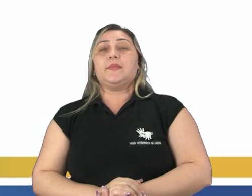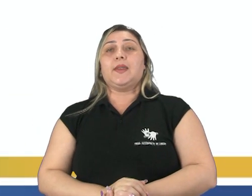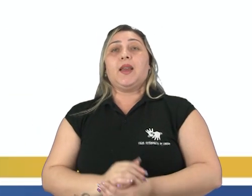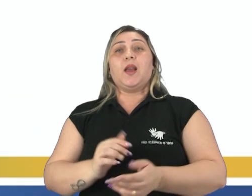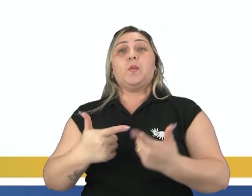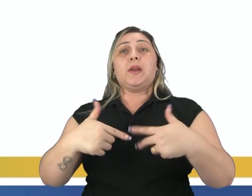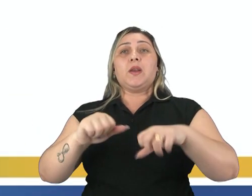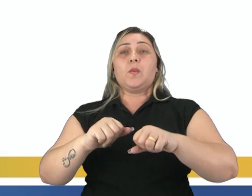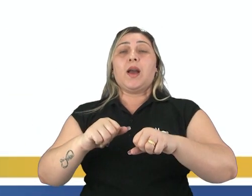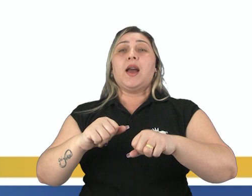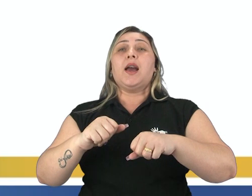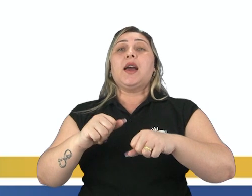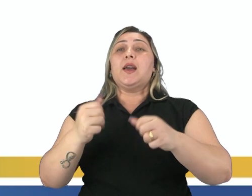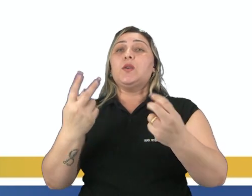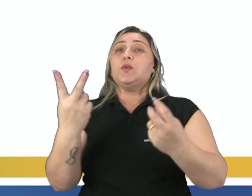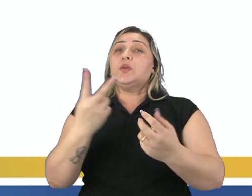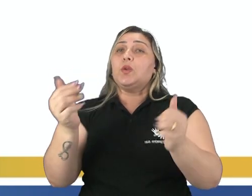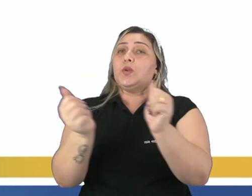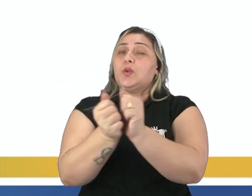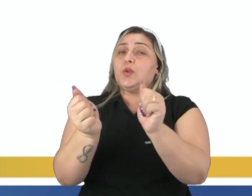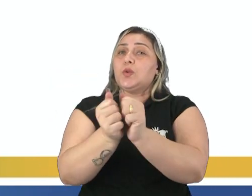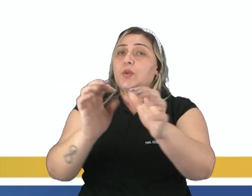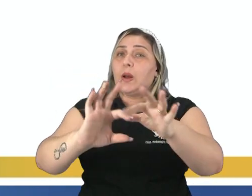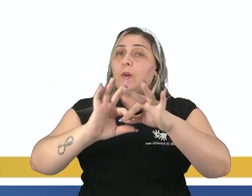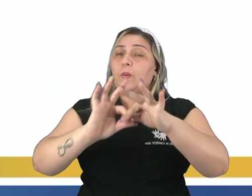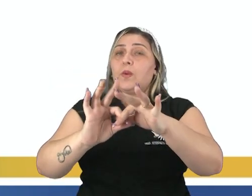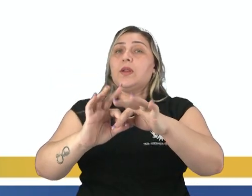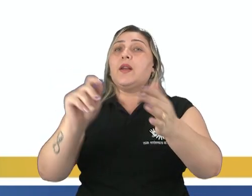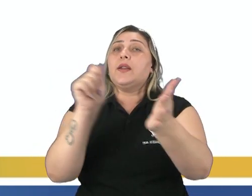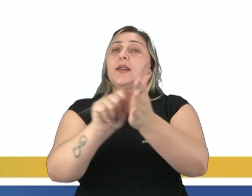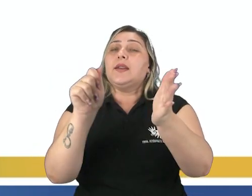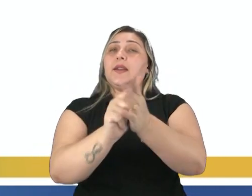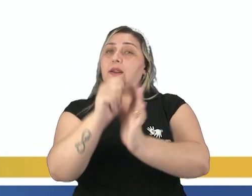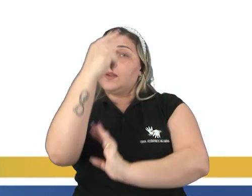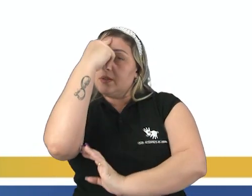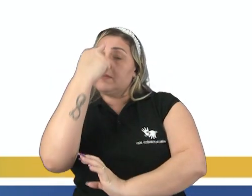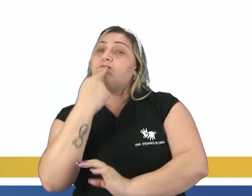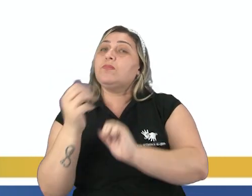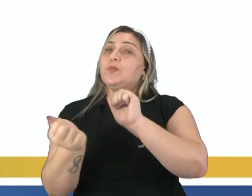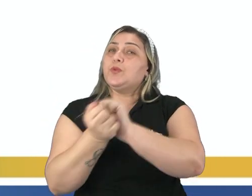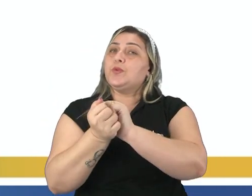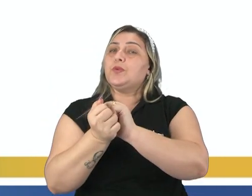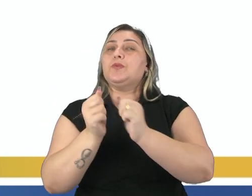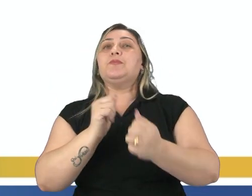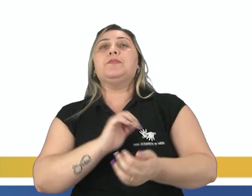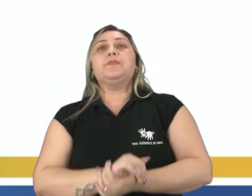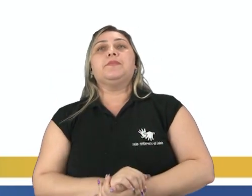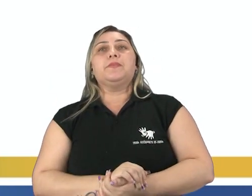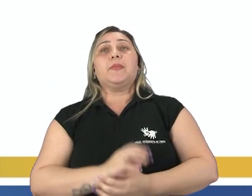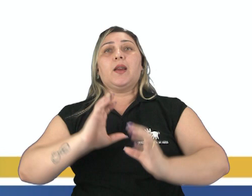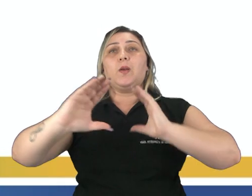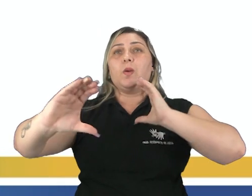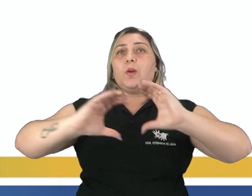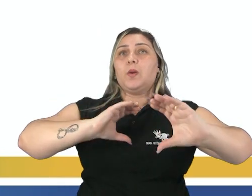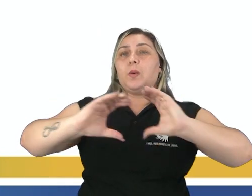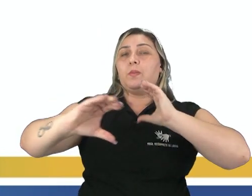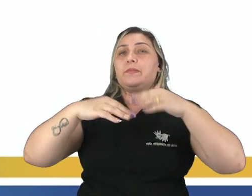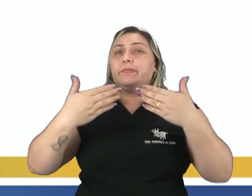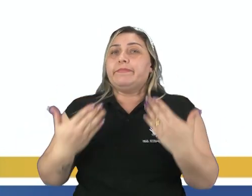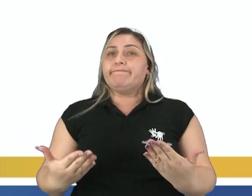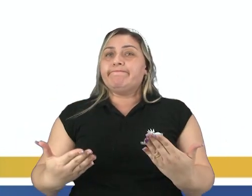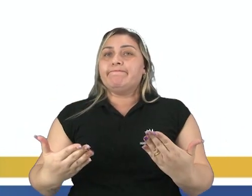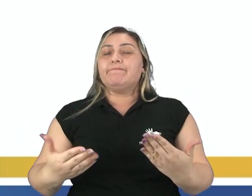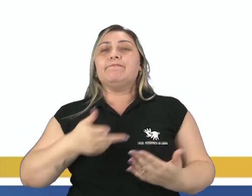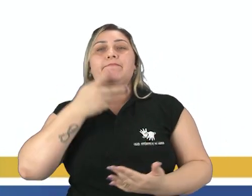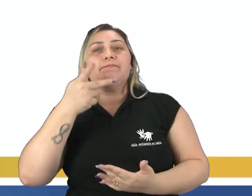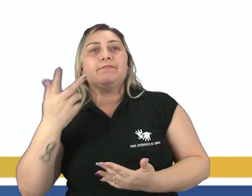Uma linguagem mista. É a união da linguagem verbal e da linguagem não verbal na comunicação. Então,